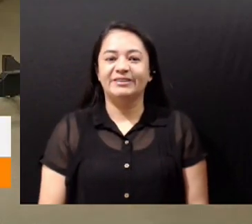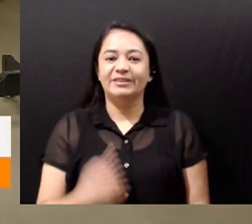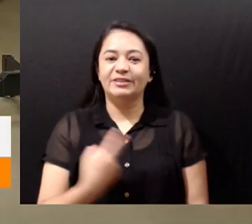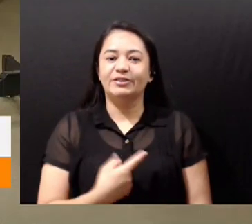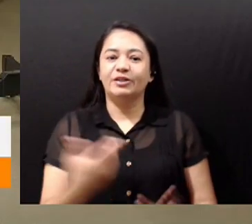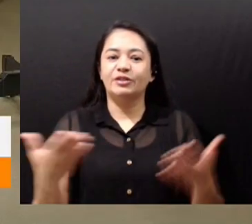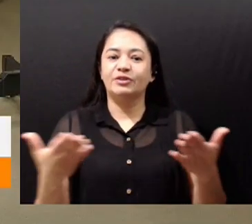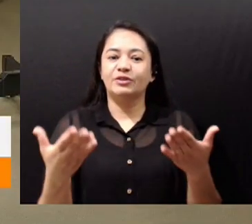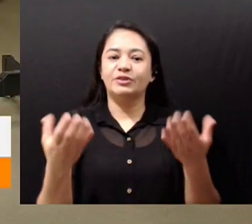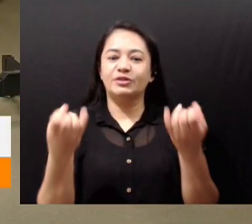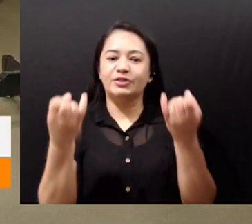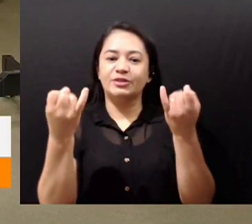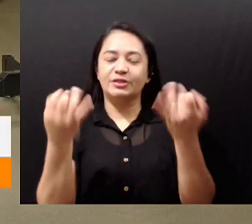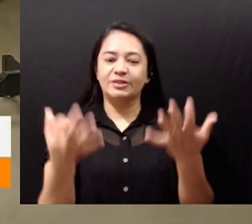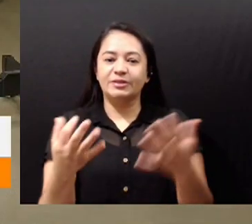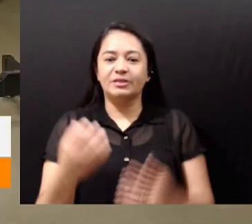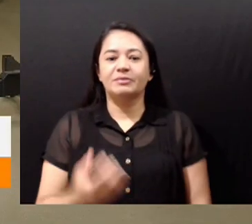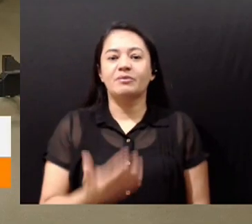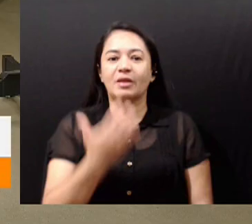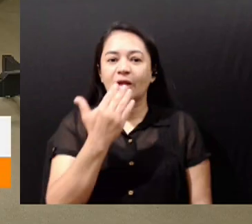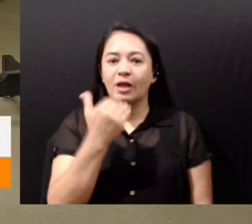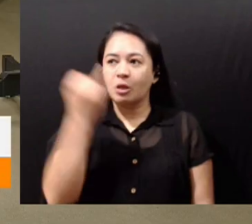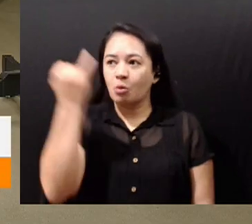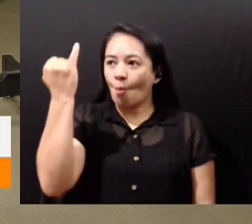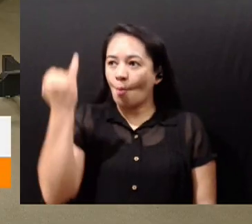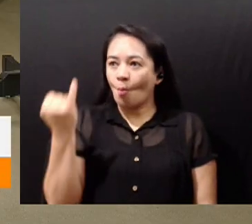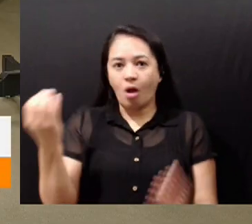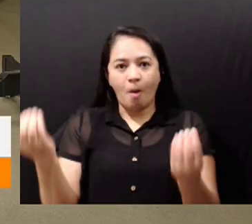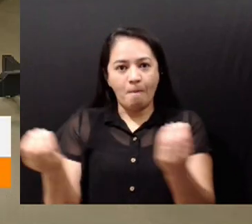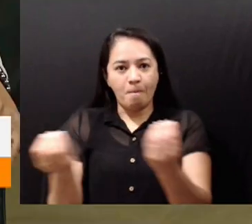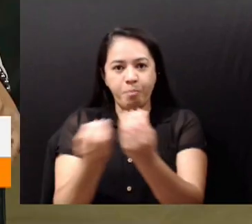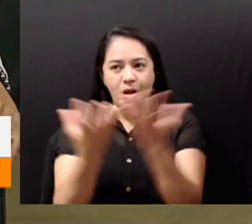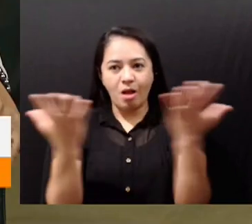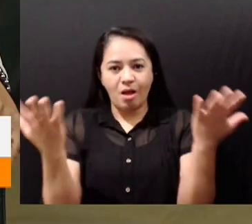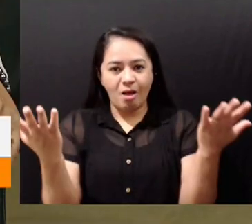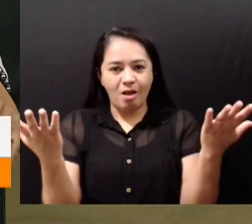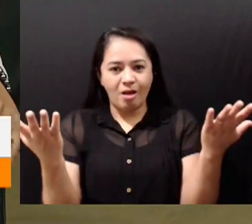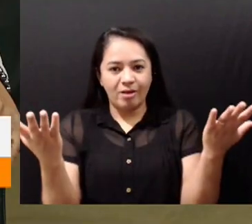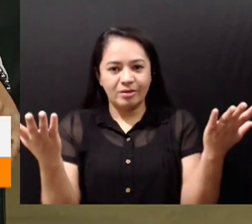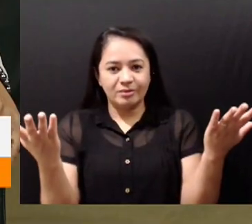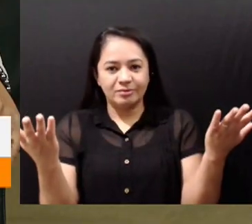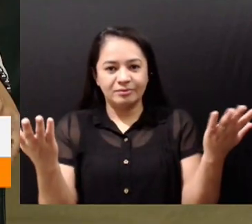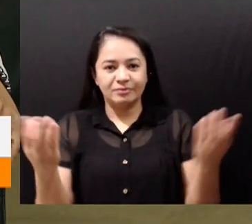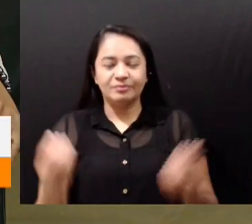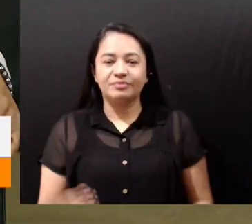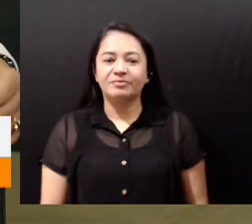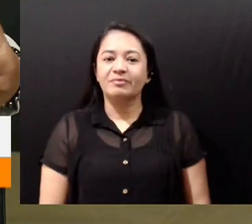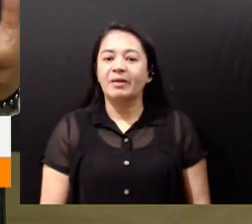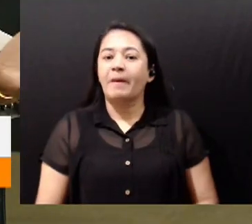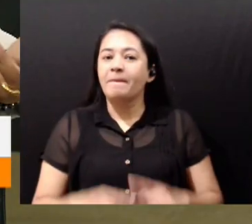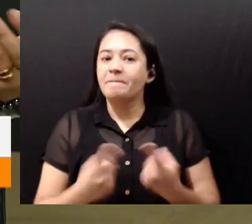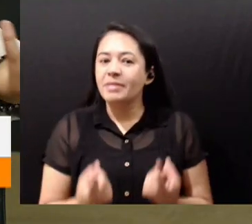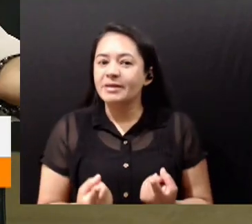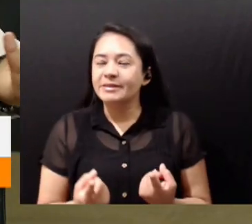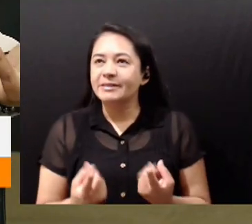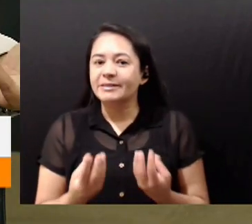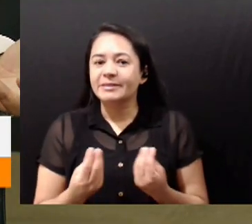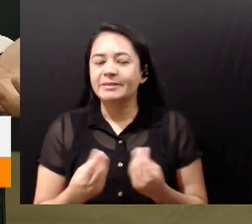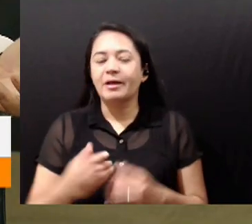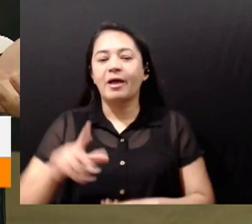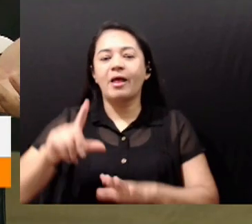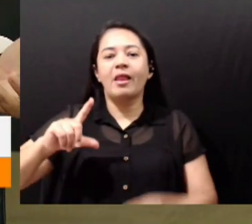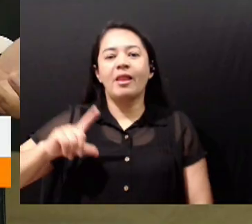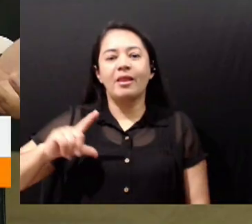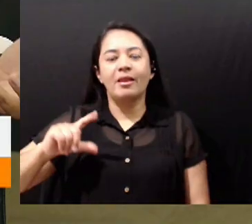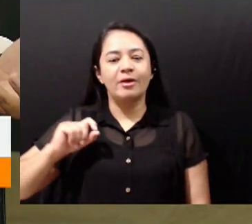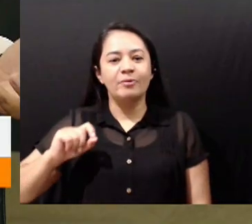sobre dietas milagrosas, não é? E o que essas dietas, elas têm, como eu falei no início